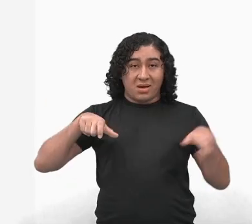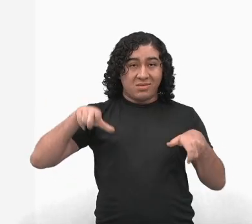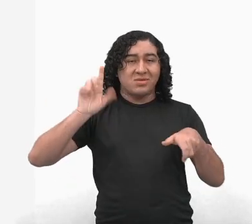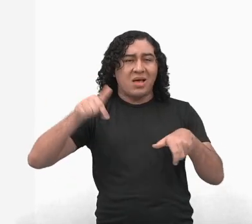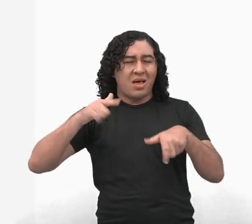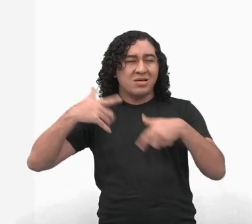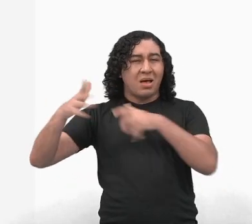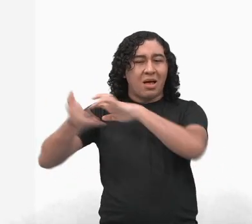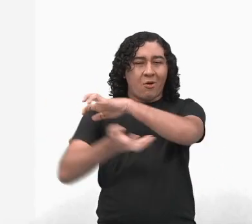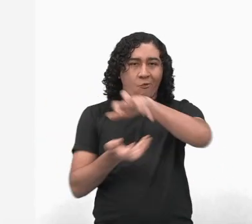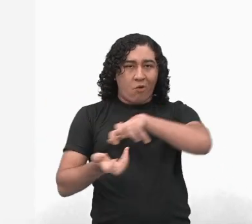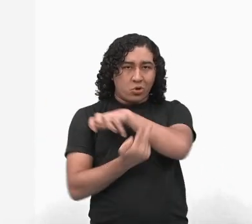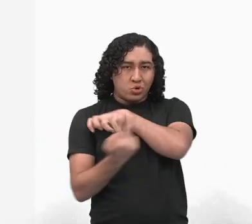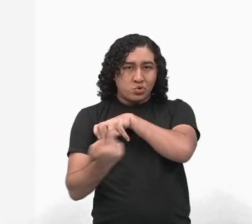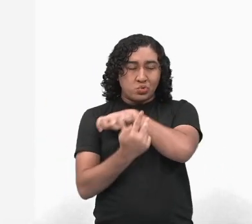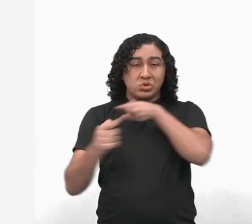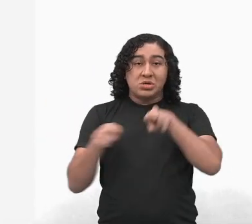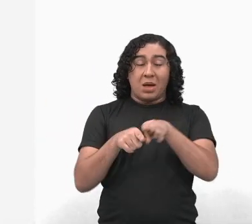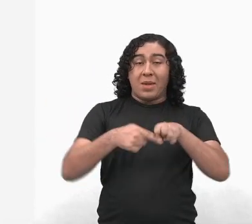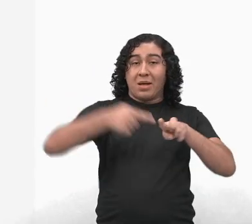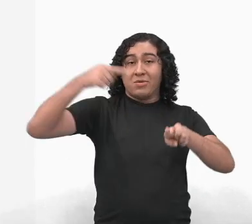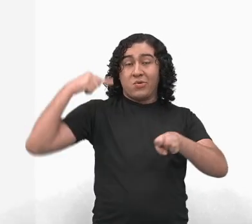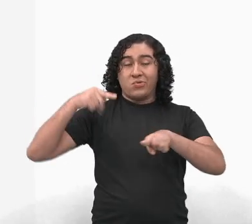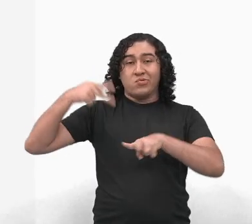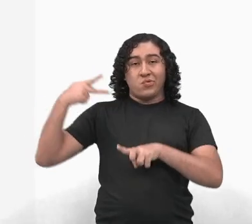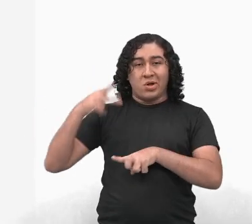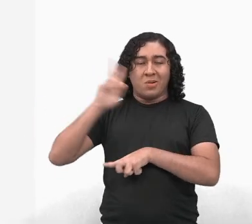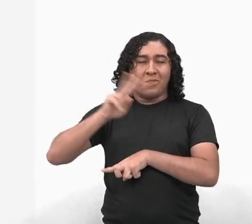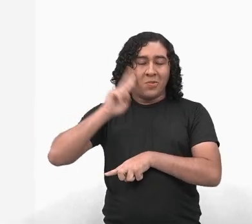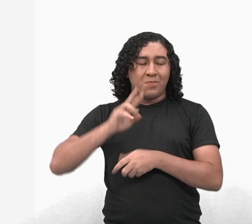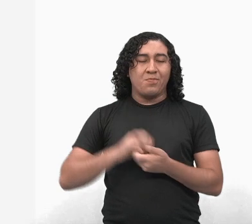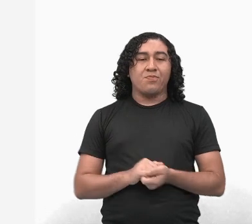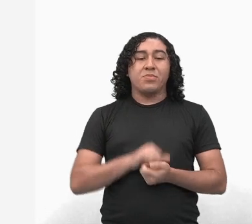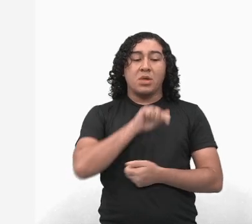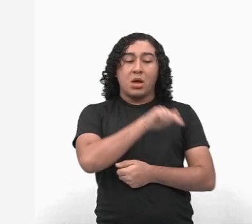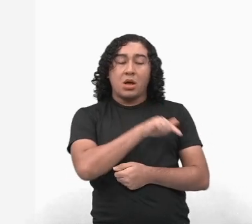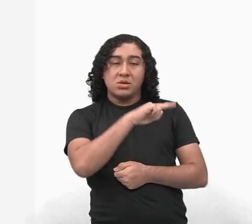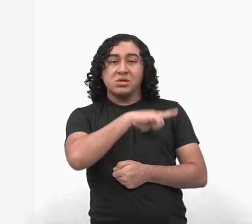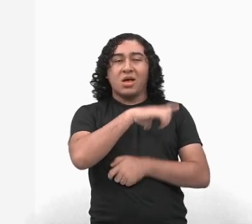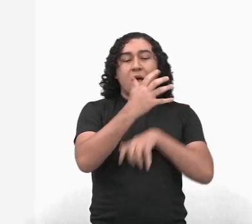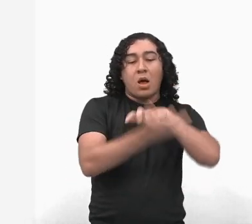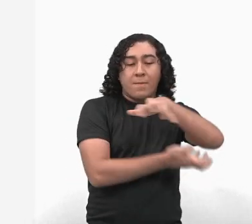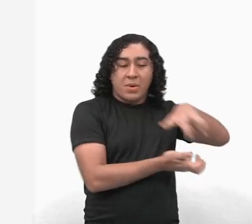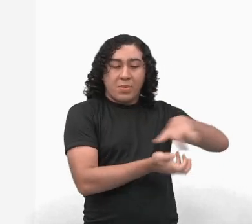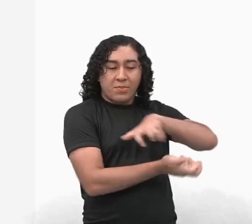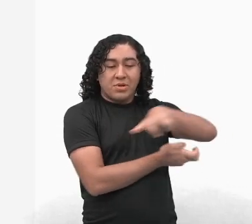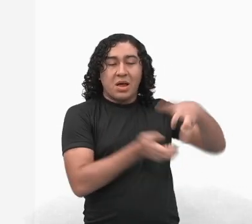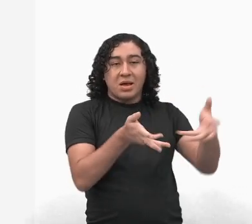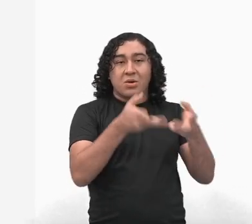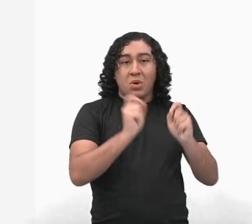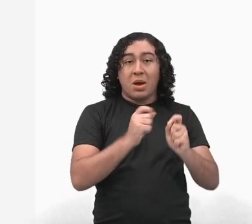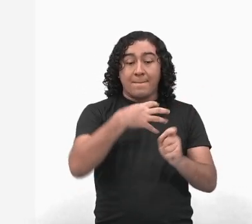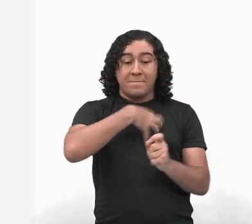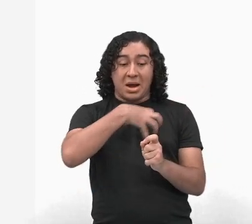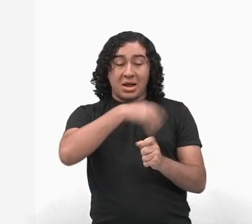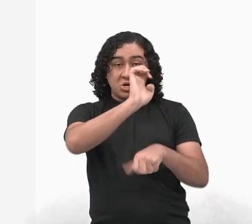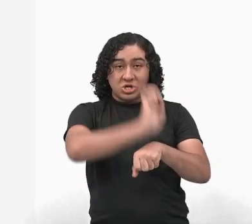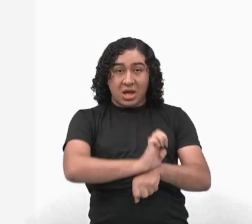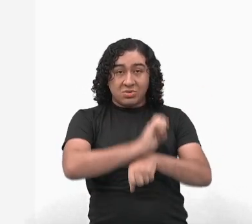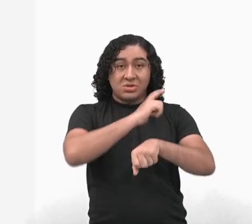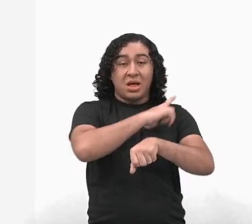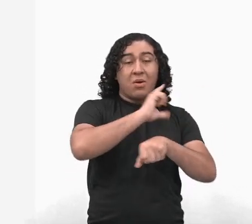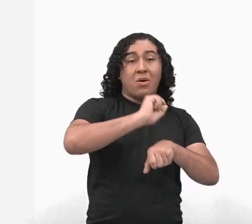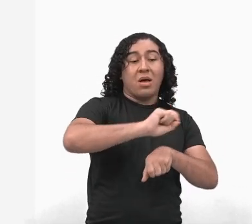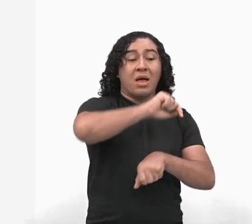um detalhe, tá, gente? Os malês, eles planejavam essa revolta para tomar o poder na Bahia e